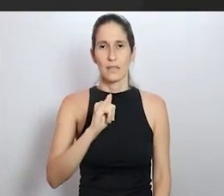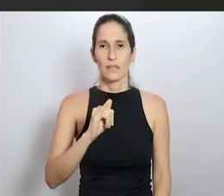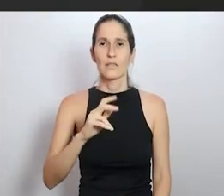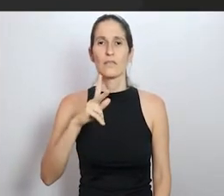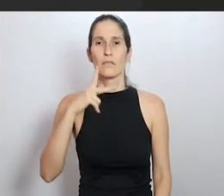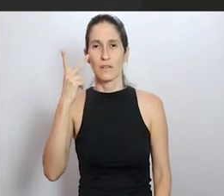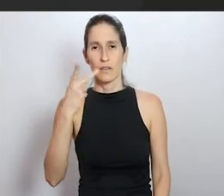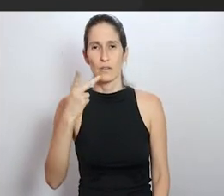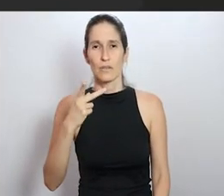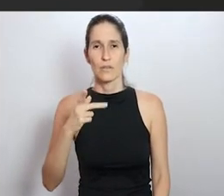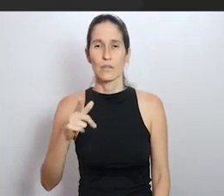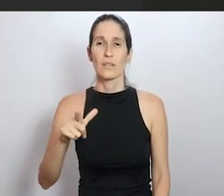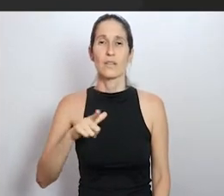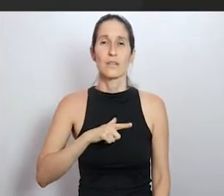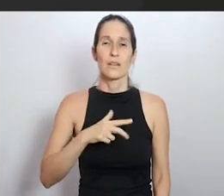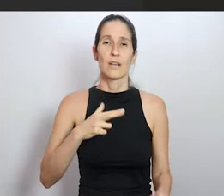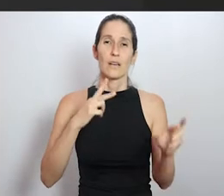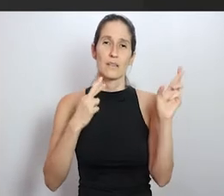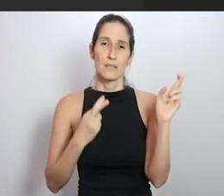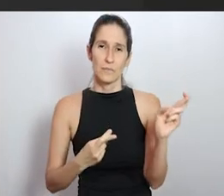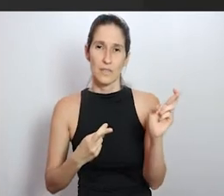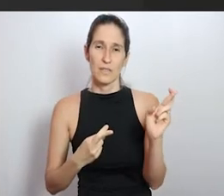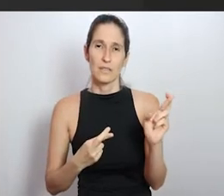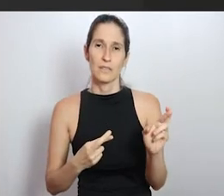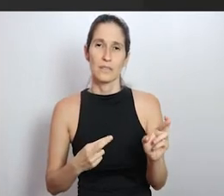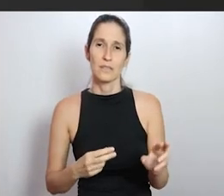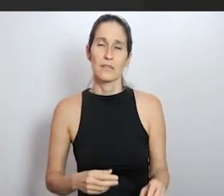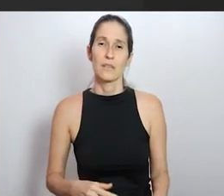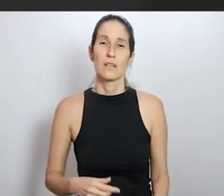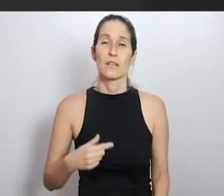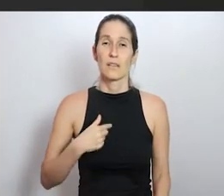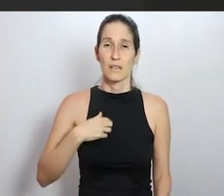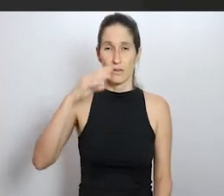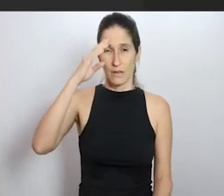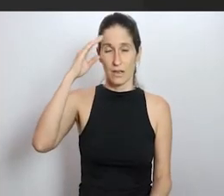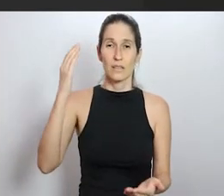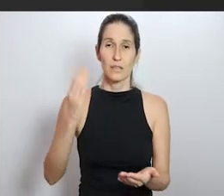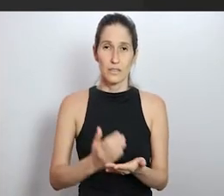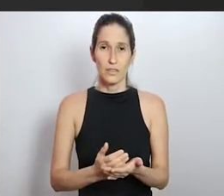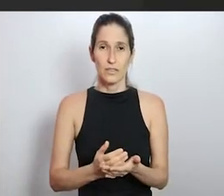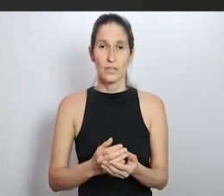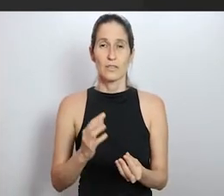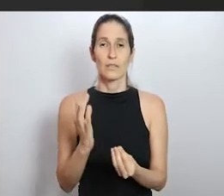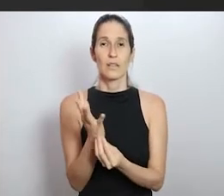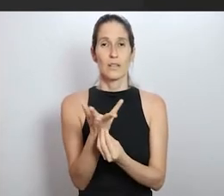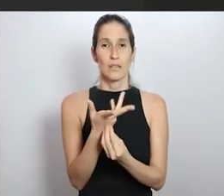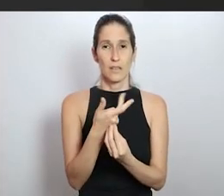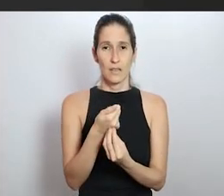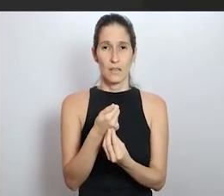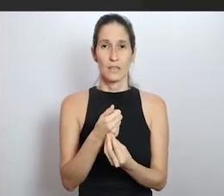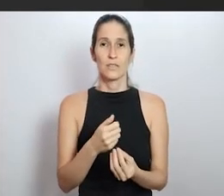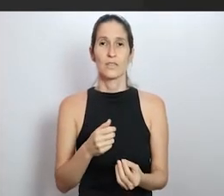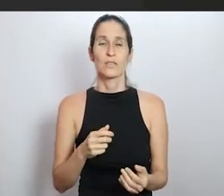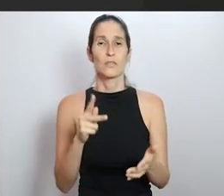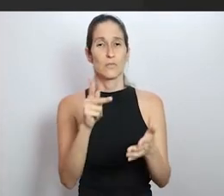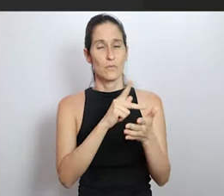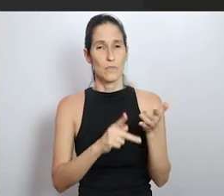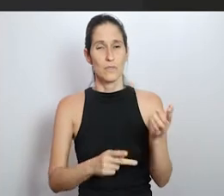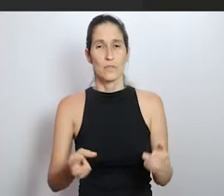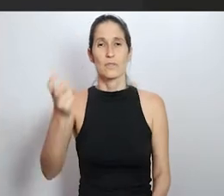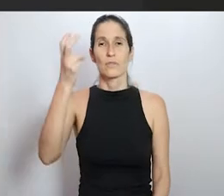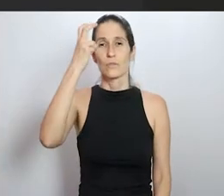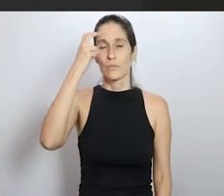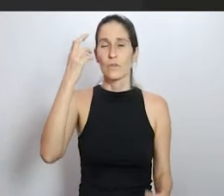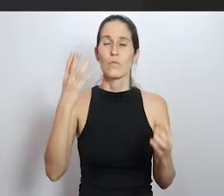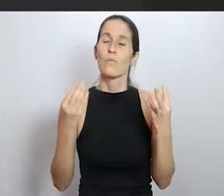esse sentido da esperança, né? E eu acredito que a arte, a poesia e a cultura são